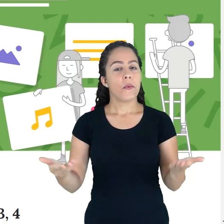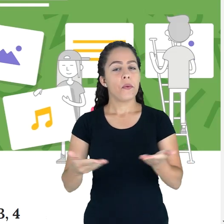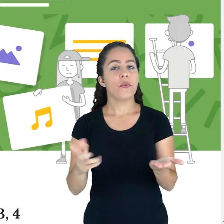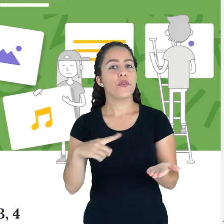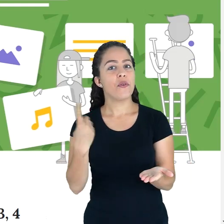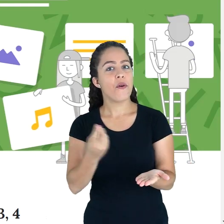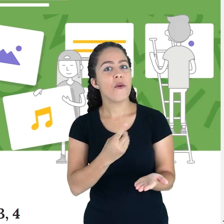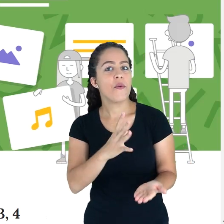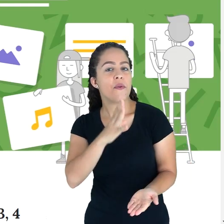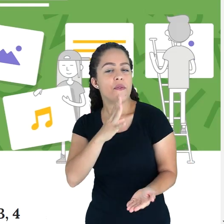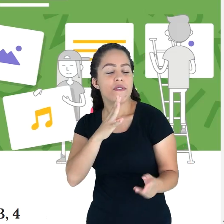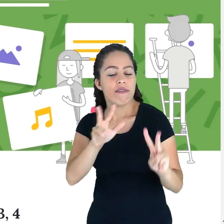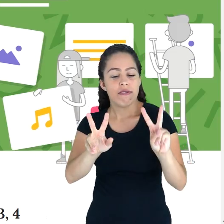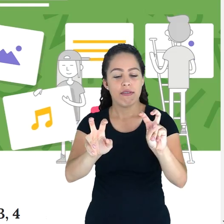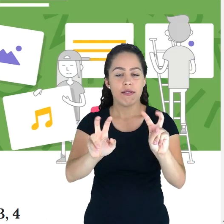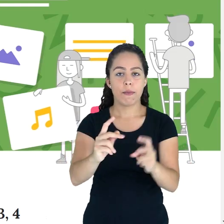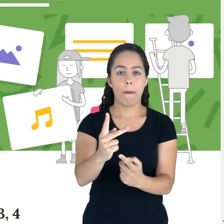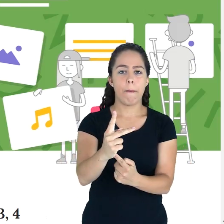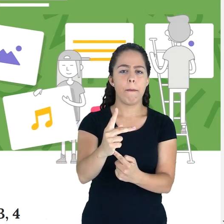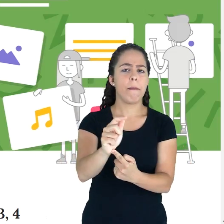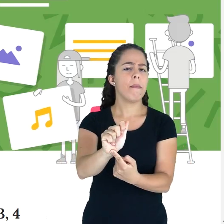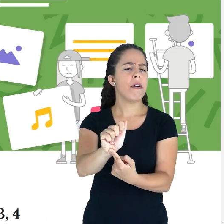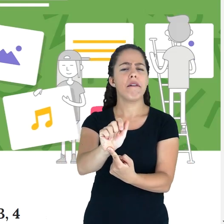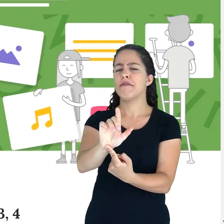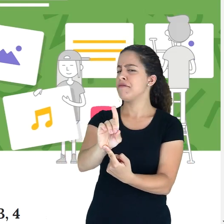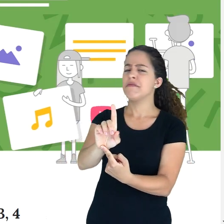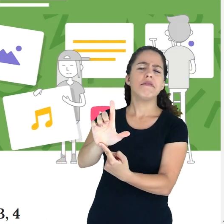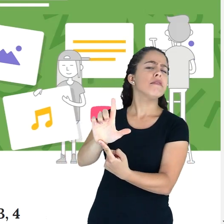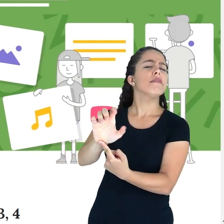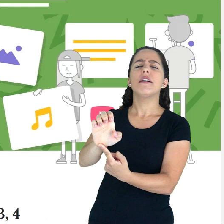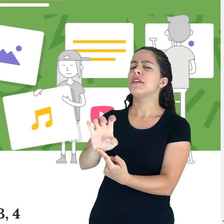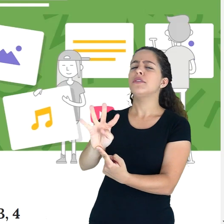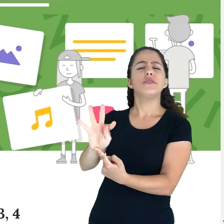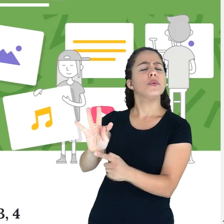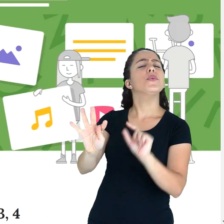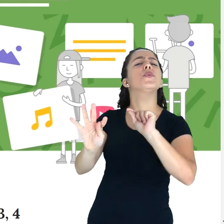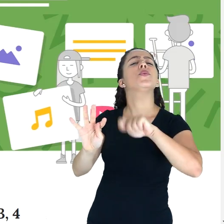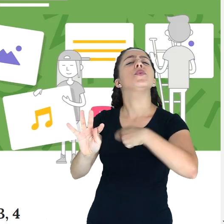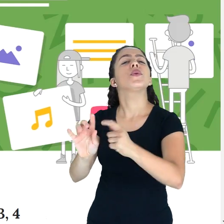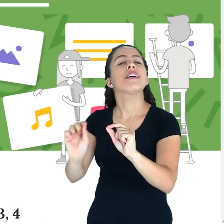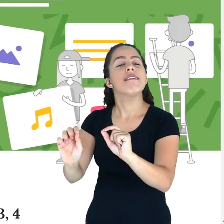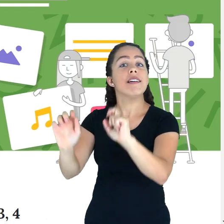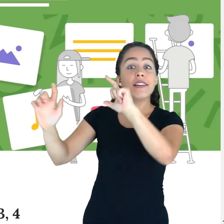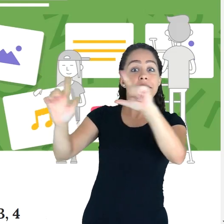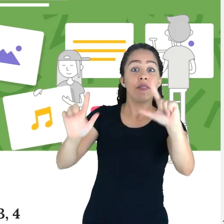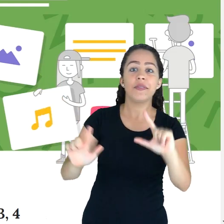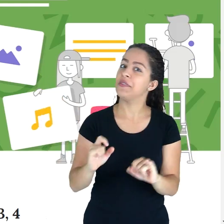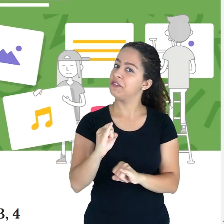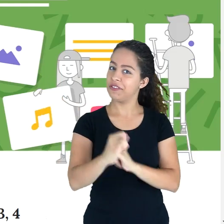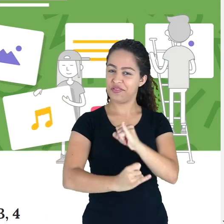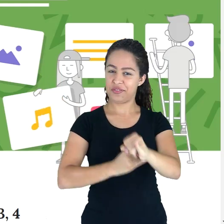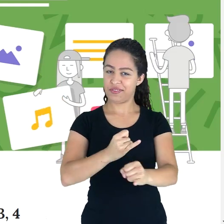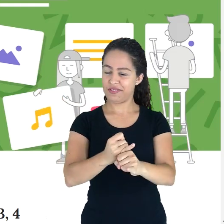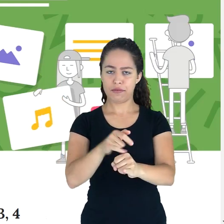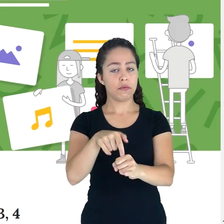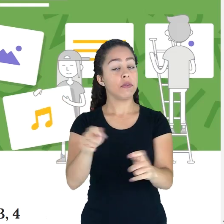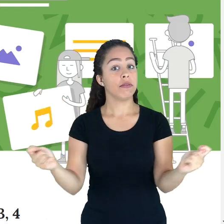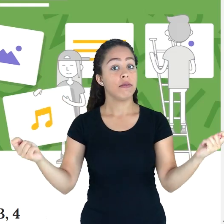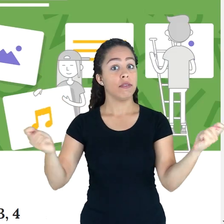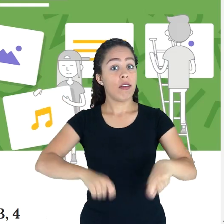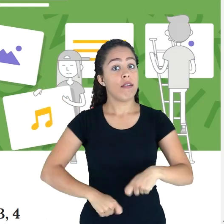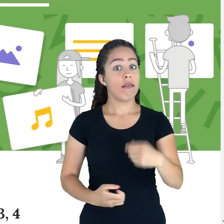vamos conhecer mais sobre a ferramenta Padlet. Ele é um aplicativo gratuito que possibilita a gente criar